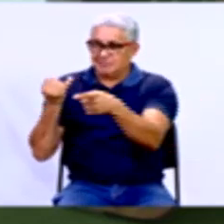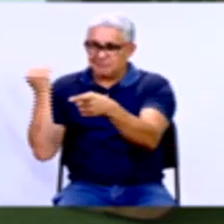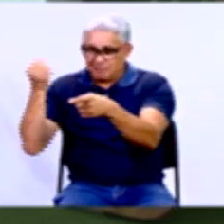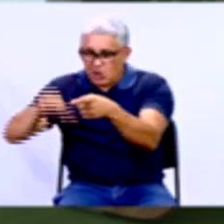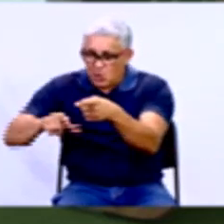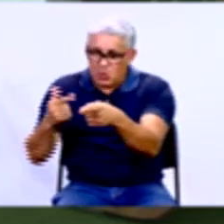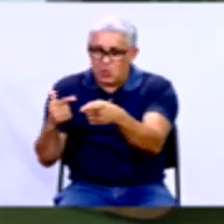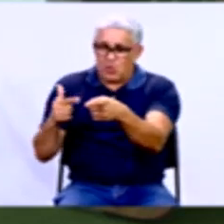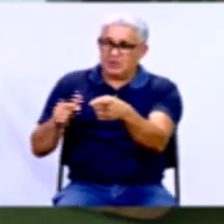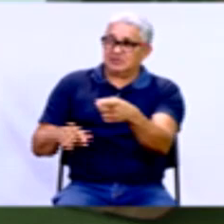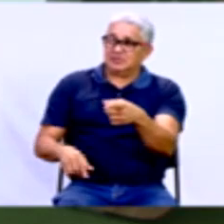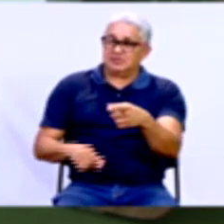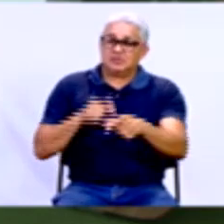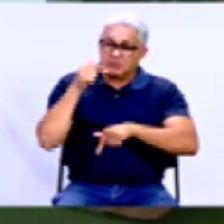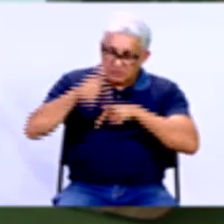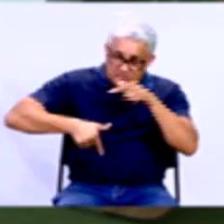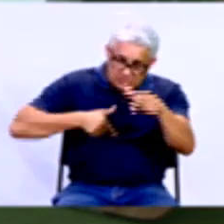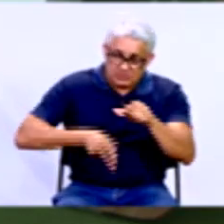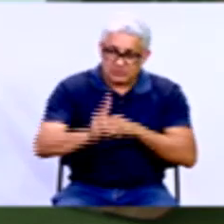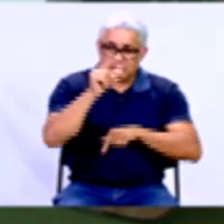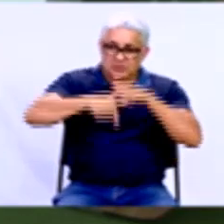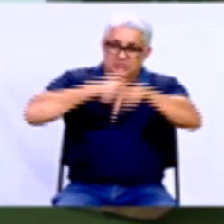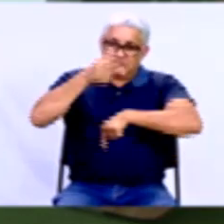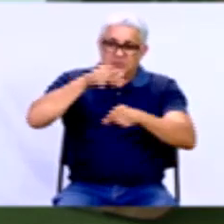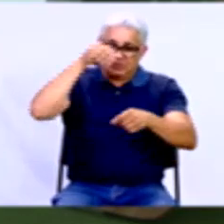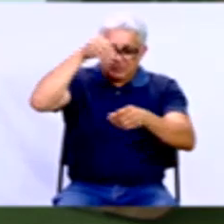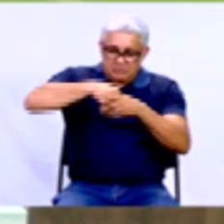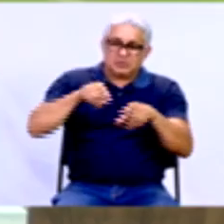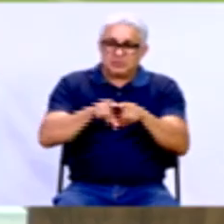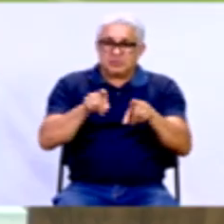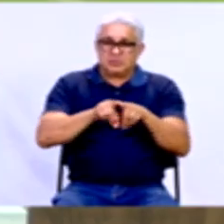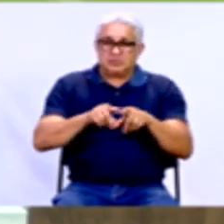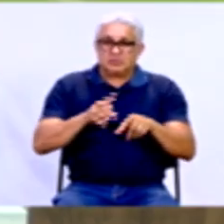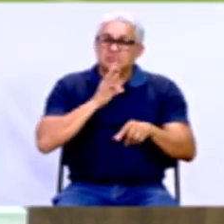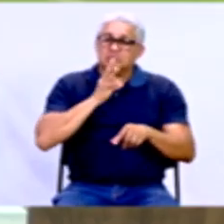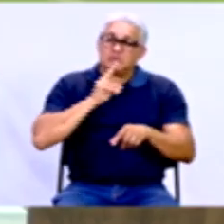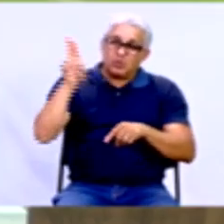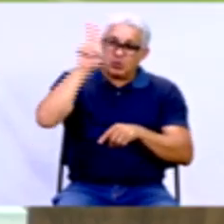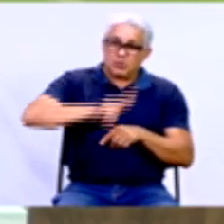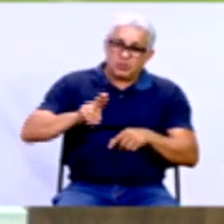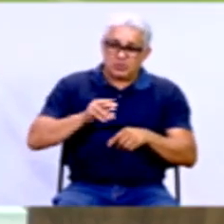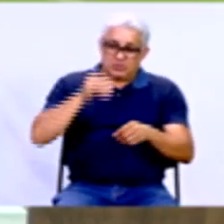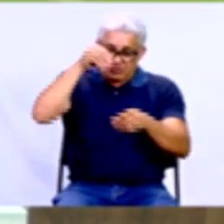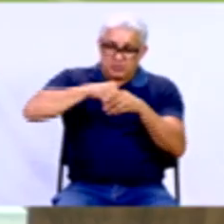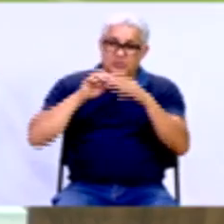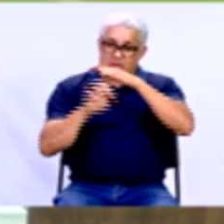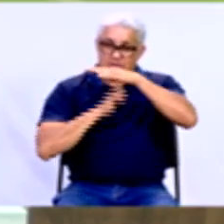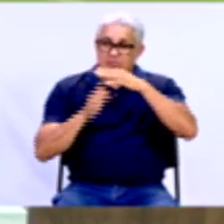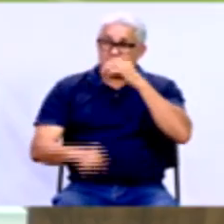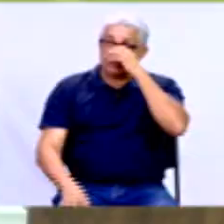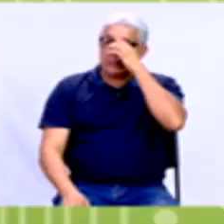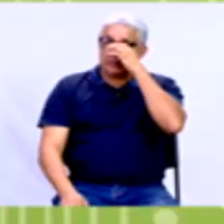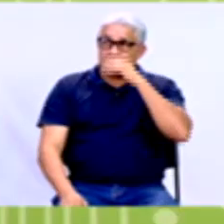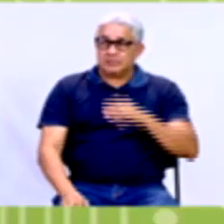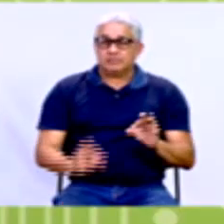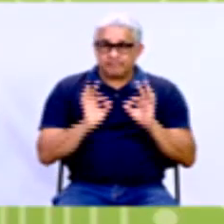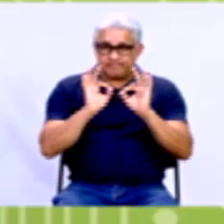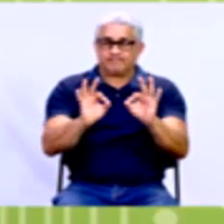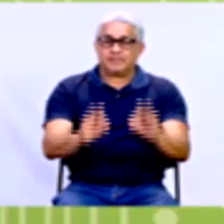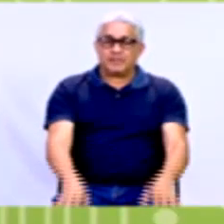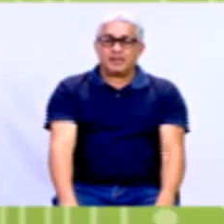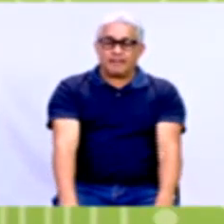se você quiser, continuar trabalhando ali naquele espaço e utilizar o seu conhecimento de forma aplicada, né, professor? Exatamente, exatamente. É isso aí,